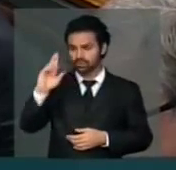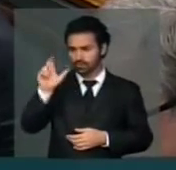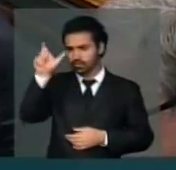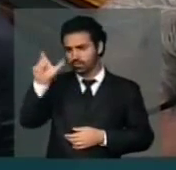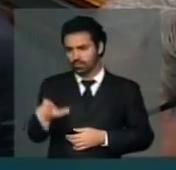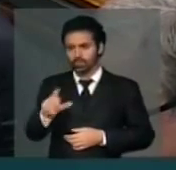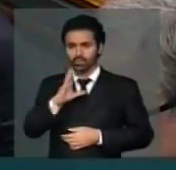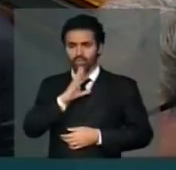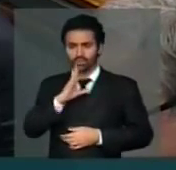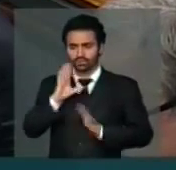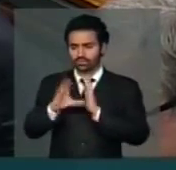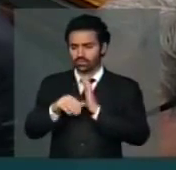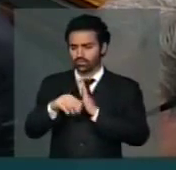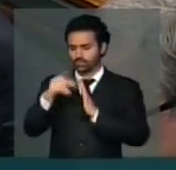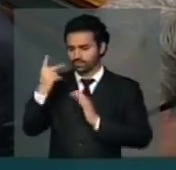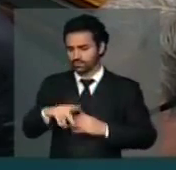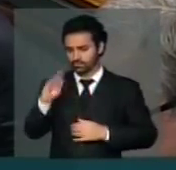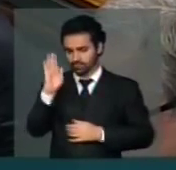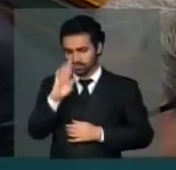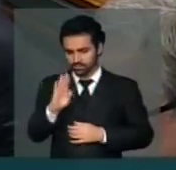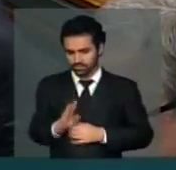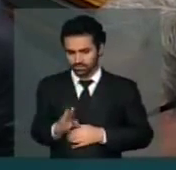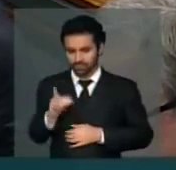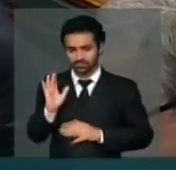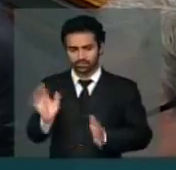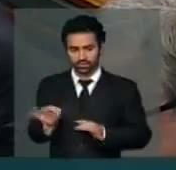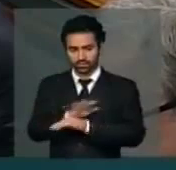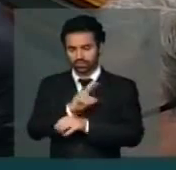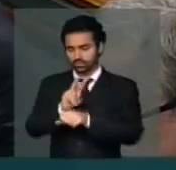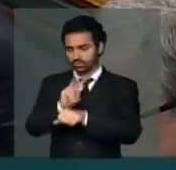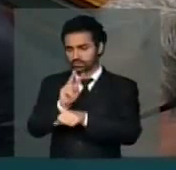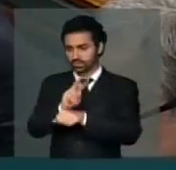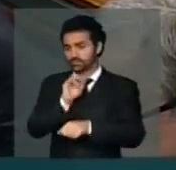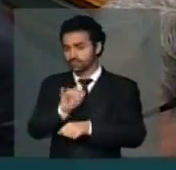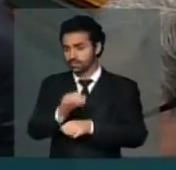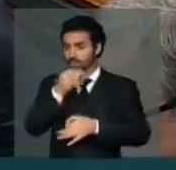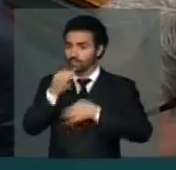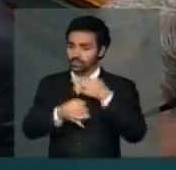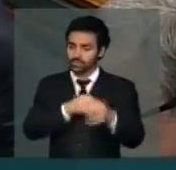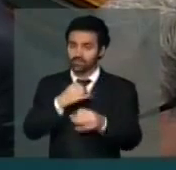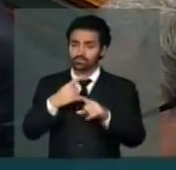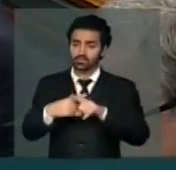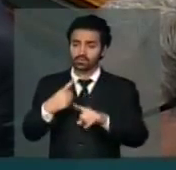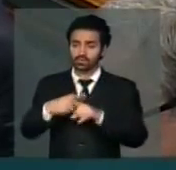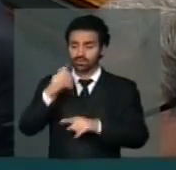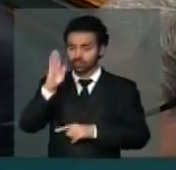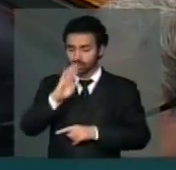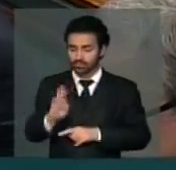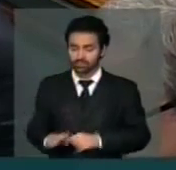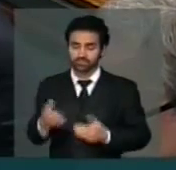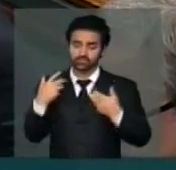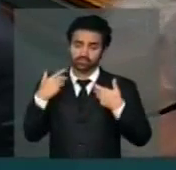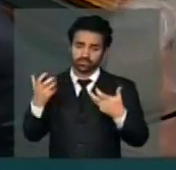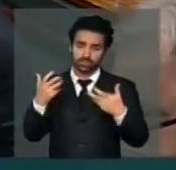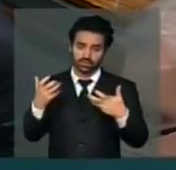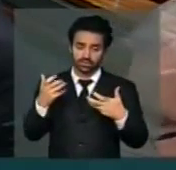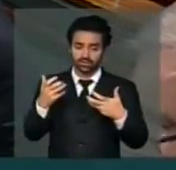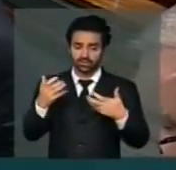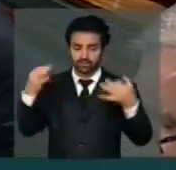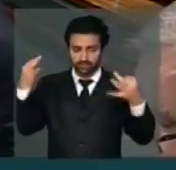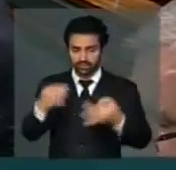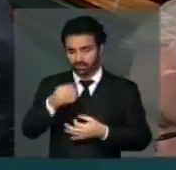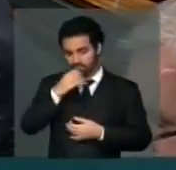em corrupção no Brasil, né, o senhor fiscalizou, que o senhor dê a opinião. Afinal de contas, o Brasil quer, daí eu tenho certeza que o senhor